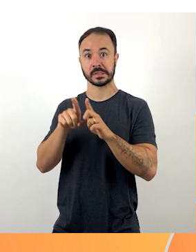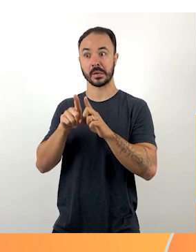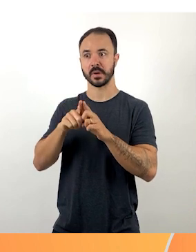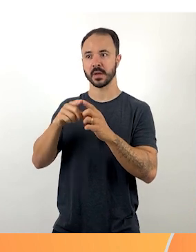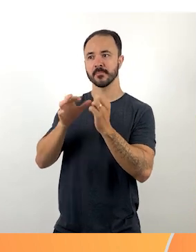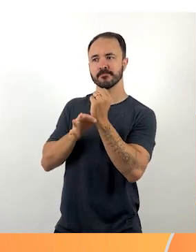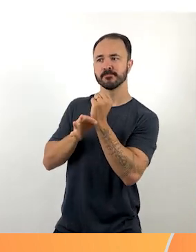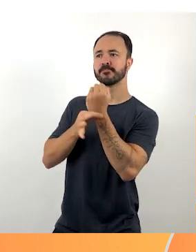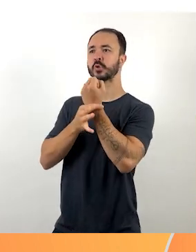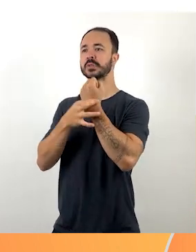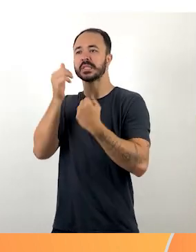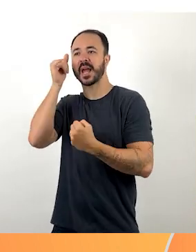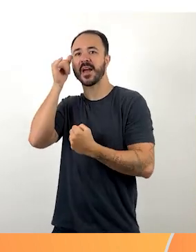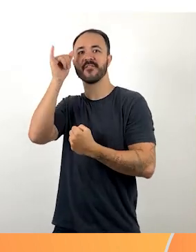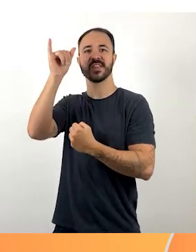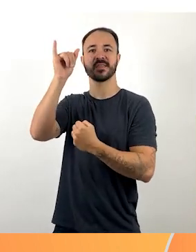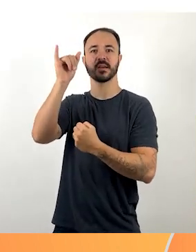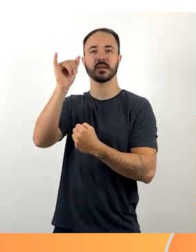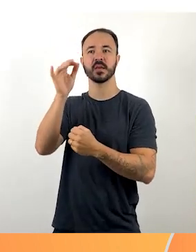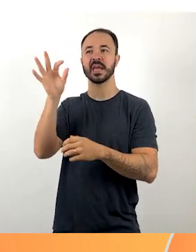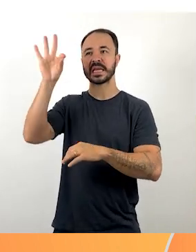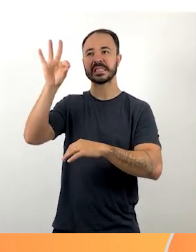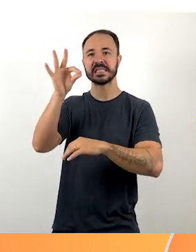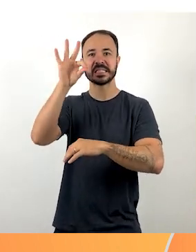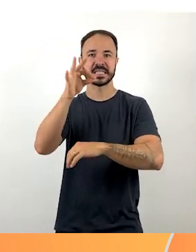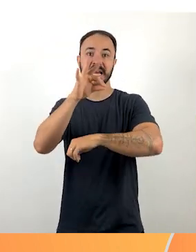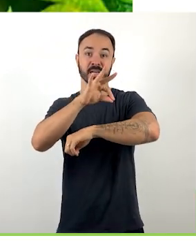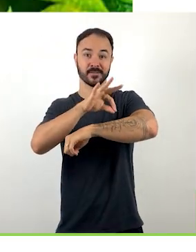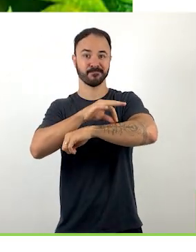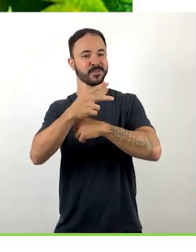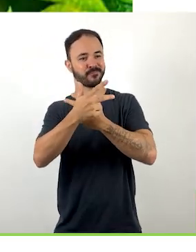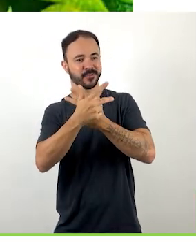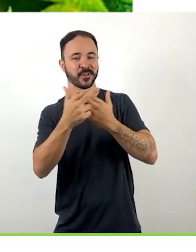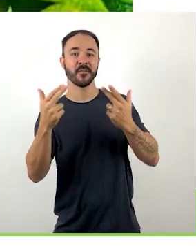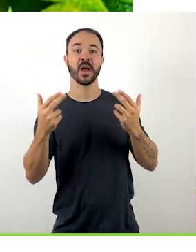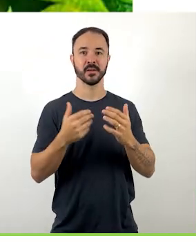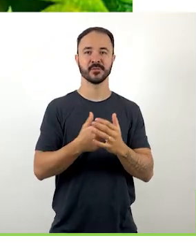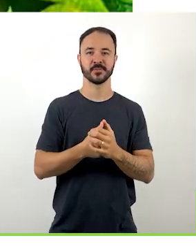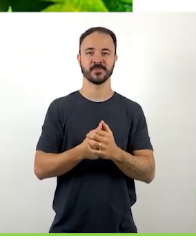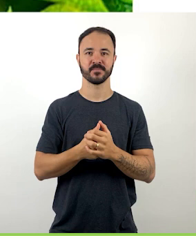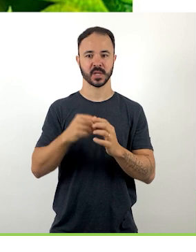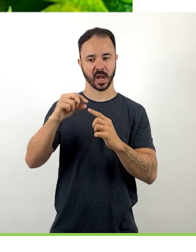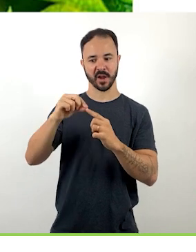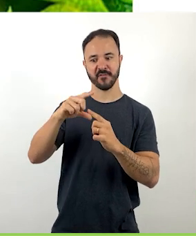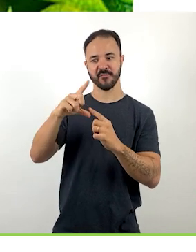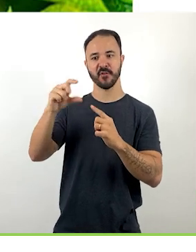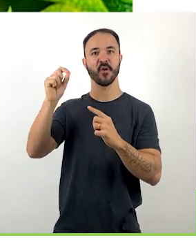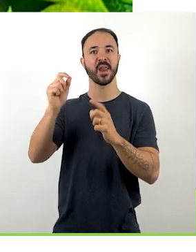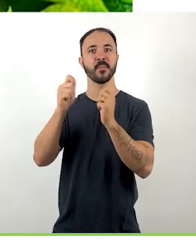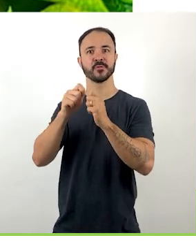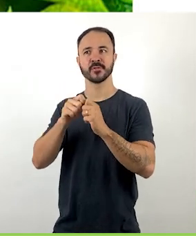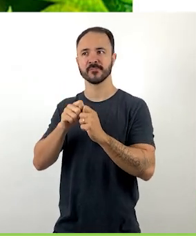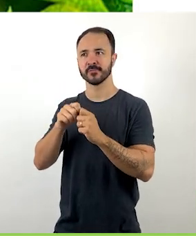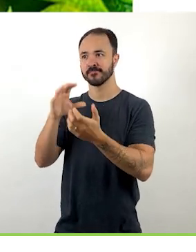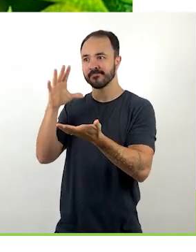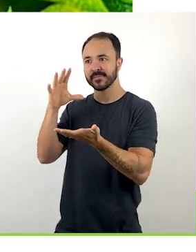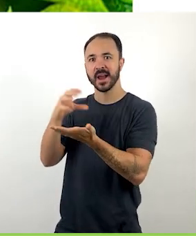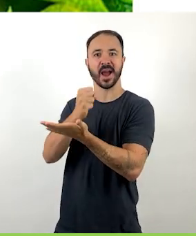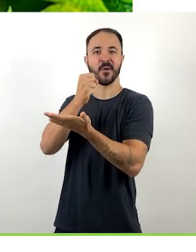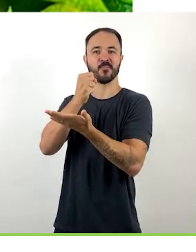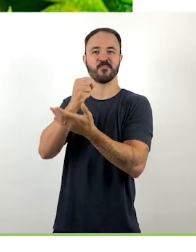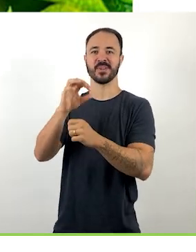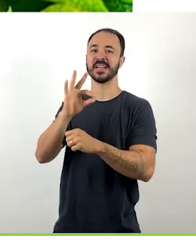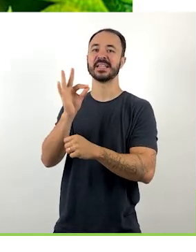Tem muitas plantas que têm algumas folhas que são inclusive desenvolvidas para pegar predadores, para